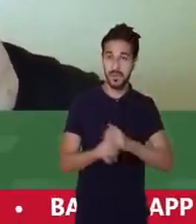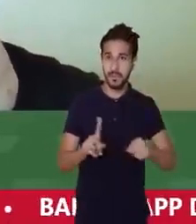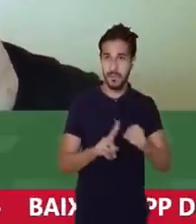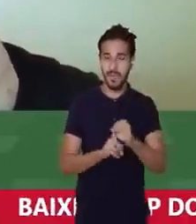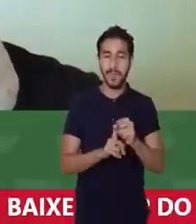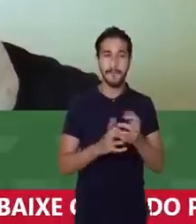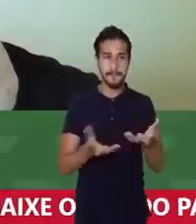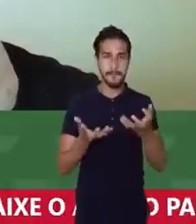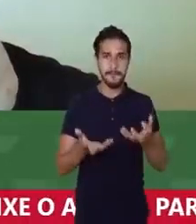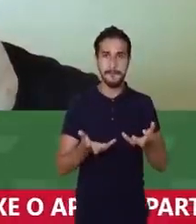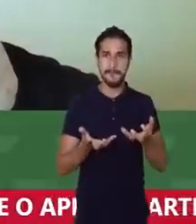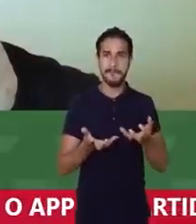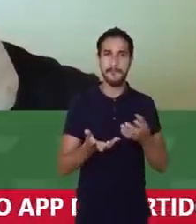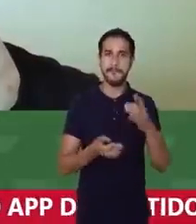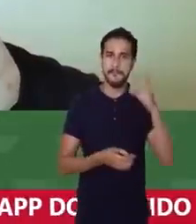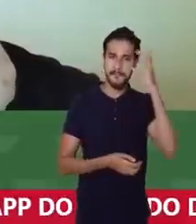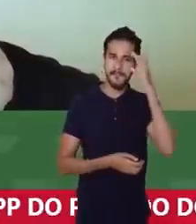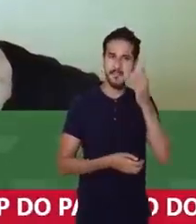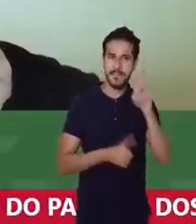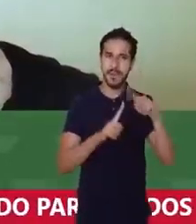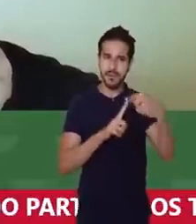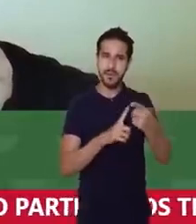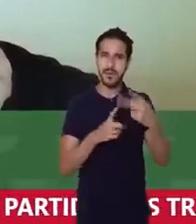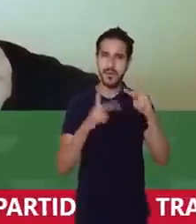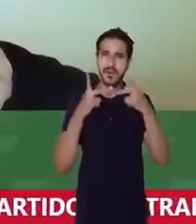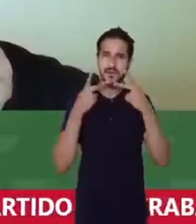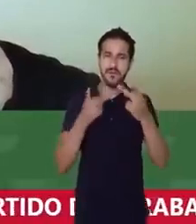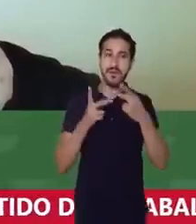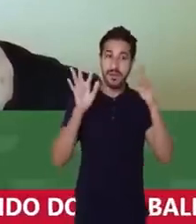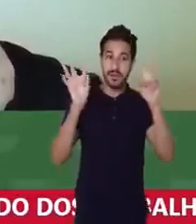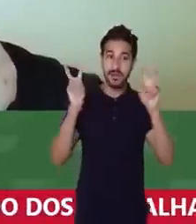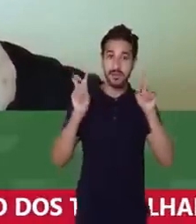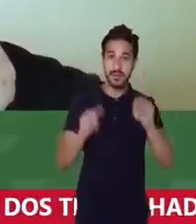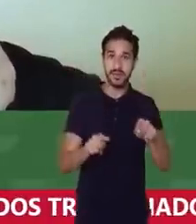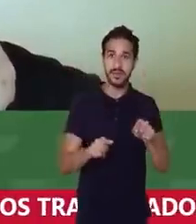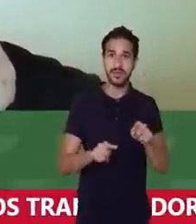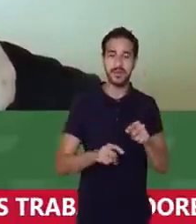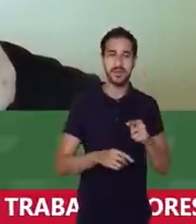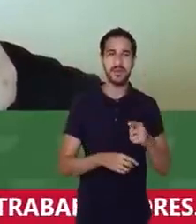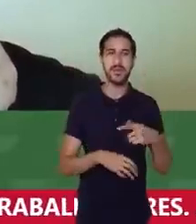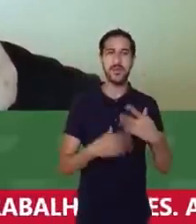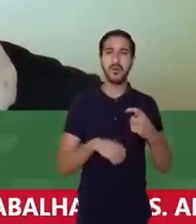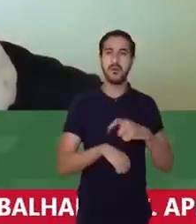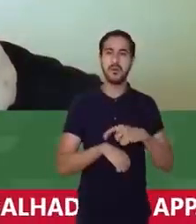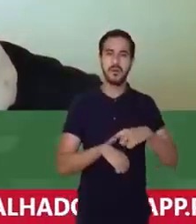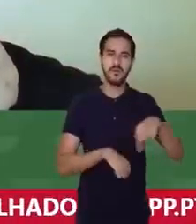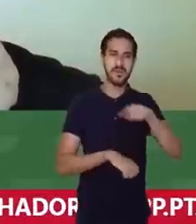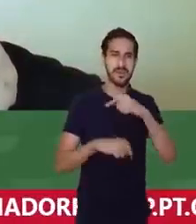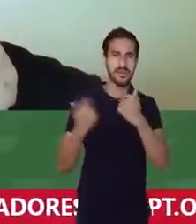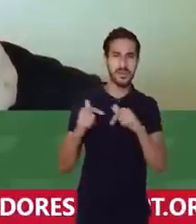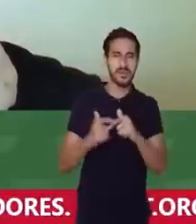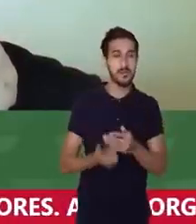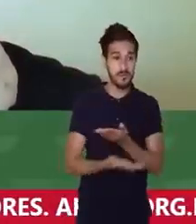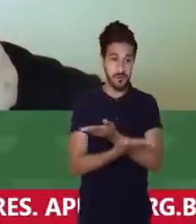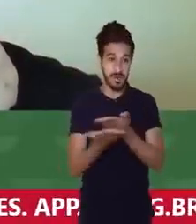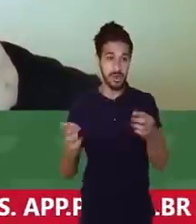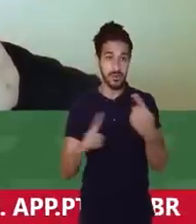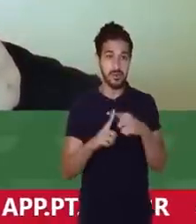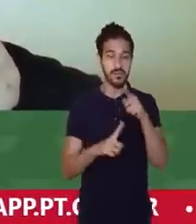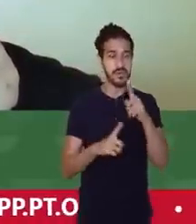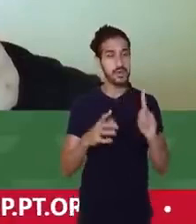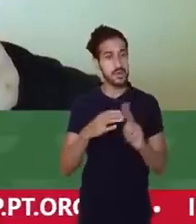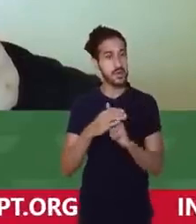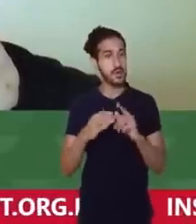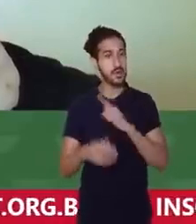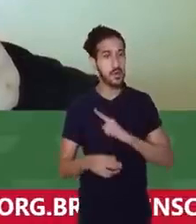sociais. E eu queria, Dilma, que a próxima fala sua fosse sobre isso. Quanto vocês trabalharam, eu falo vocês porque você estava no